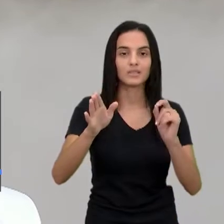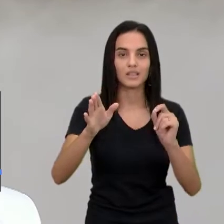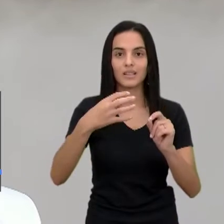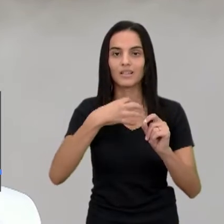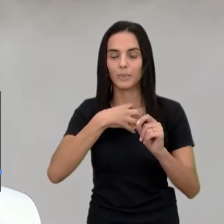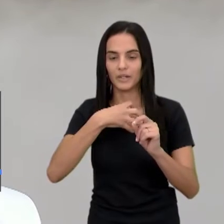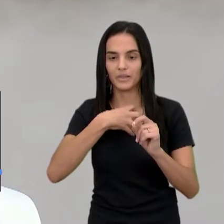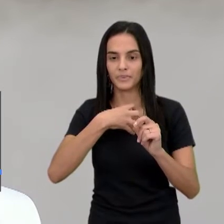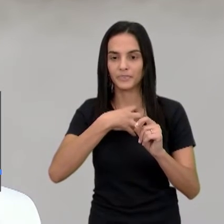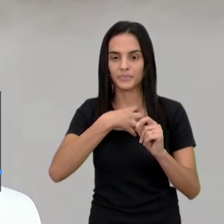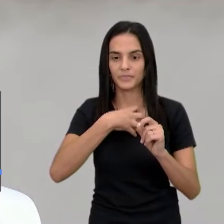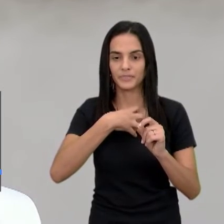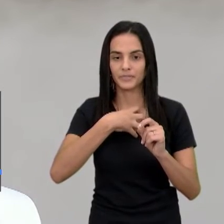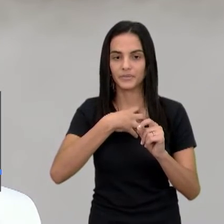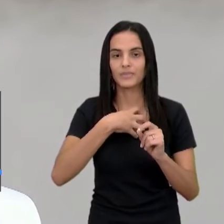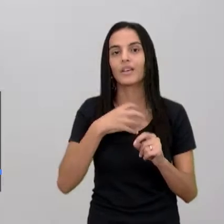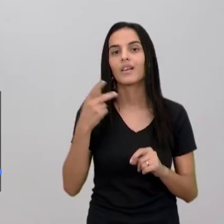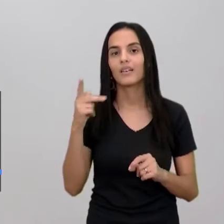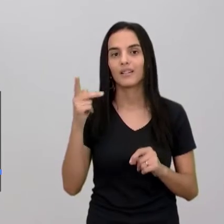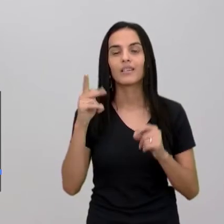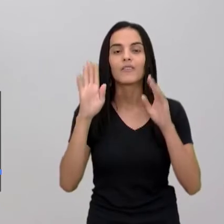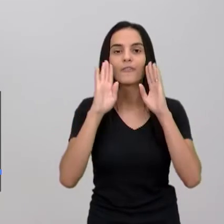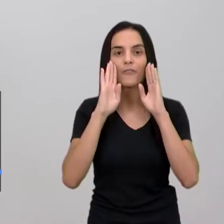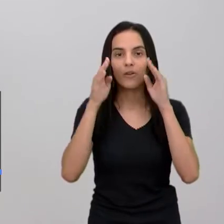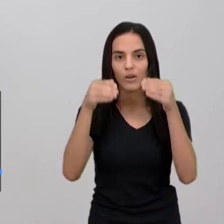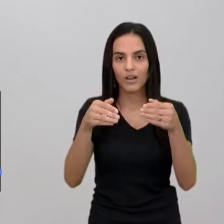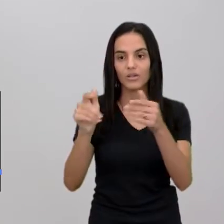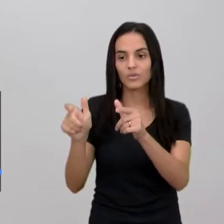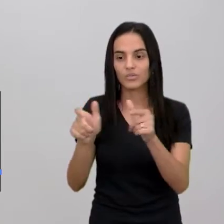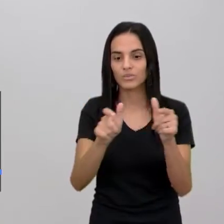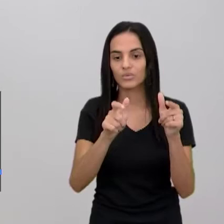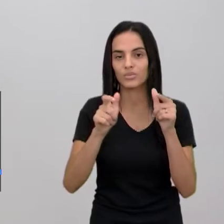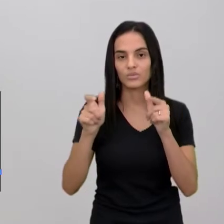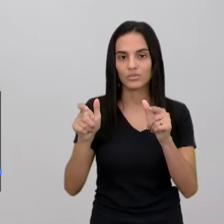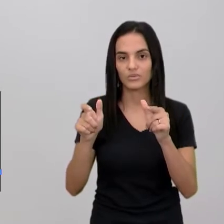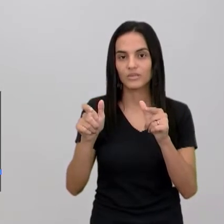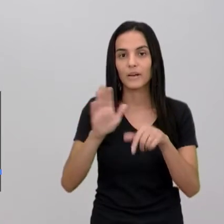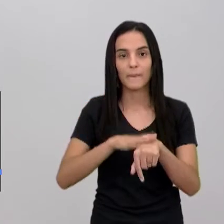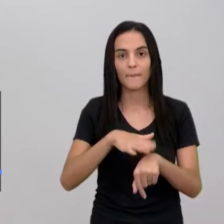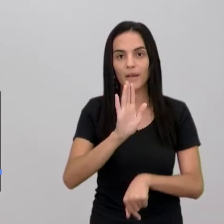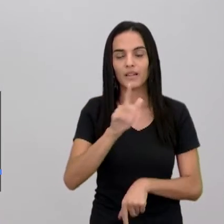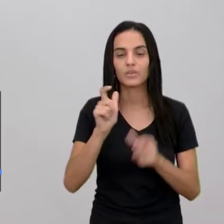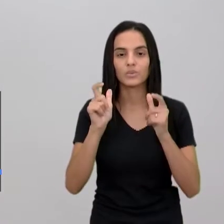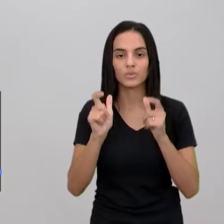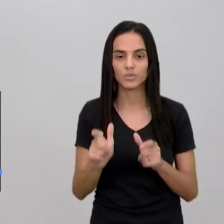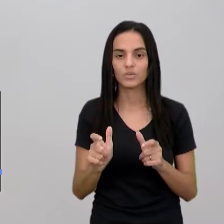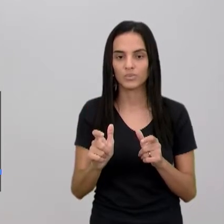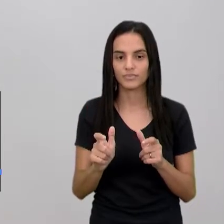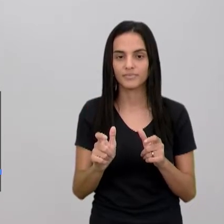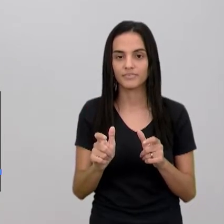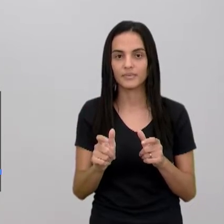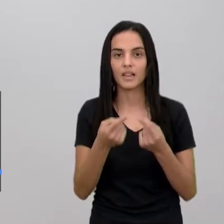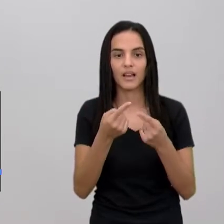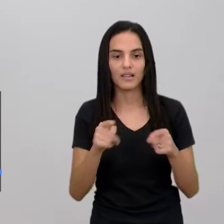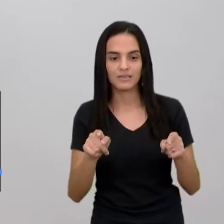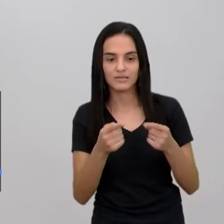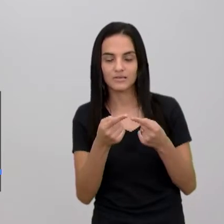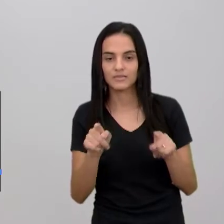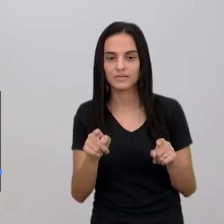Bahia, onde eles acabam focando espacialmente mais o lugar comum da canção,